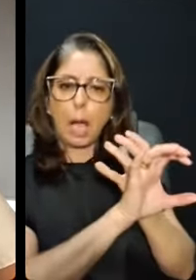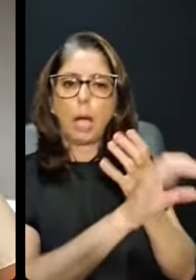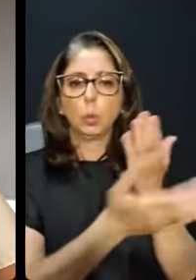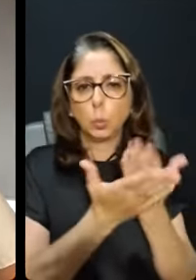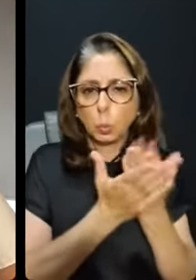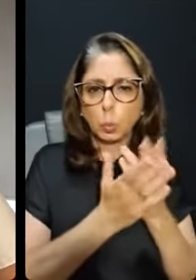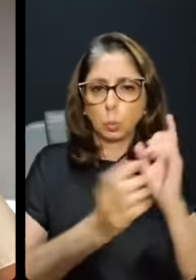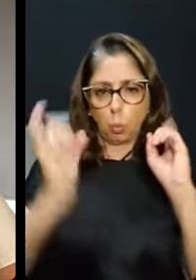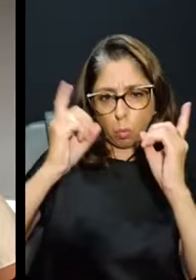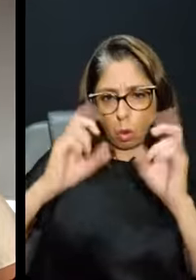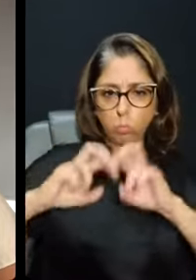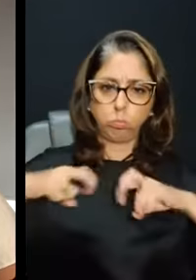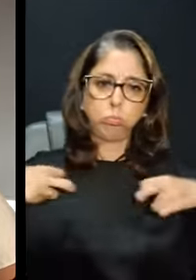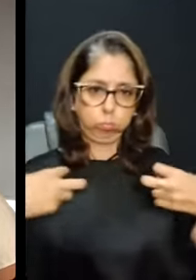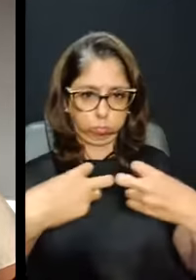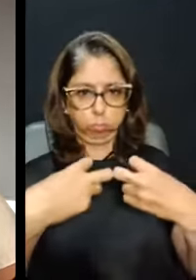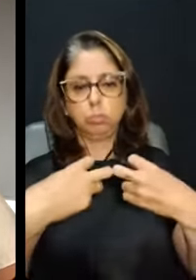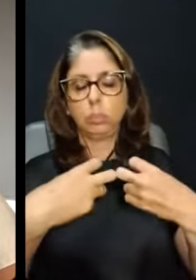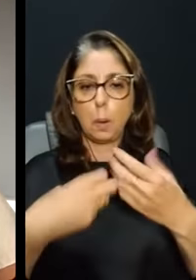todas essas,